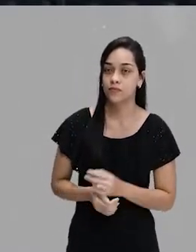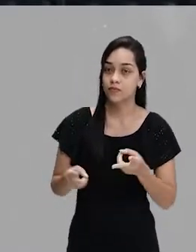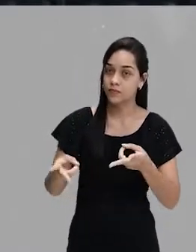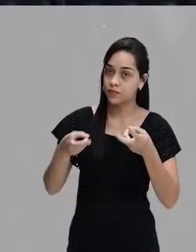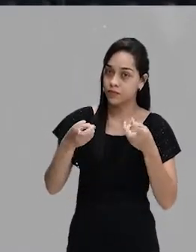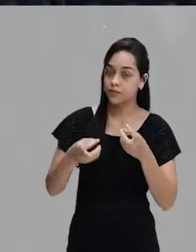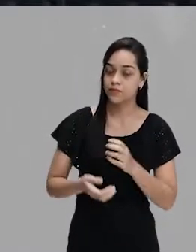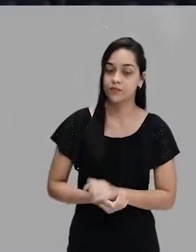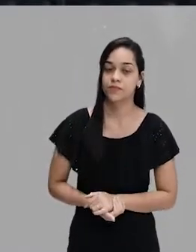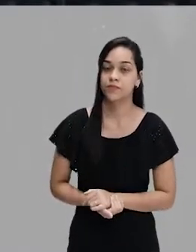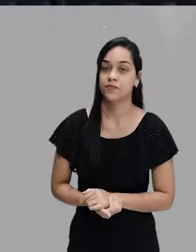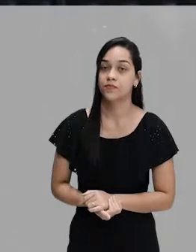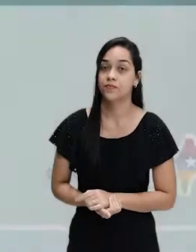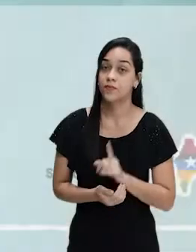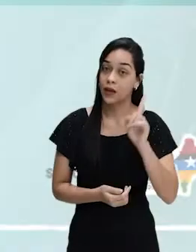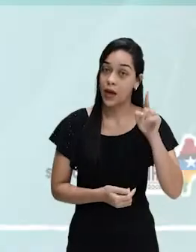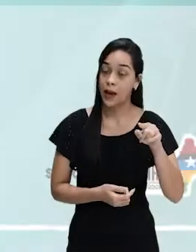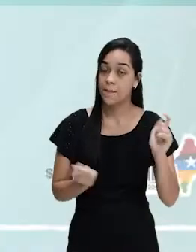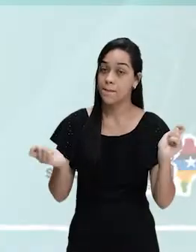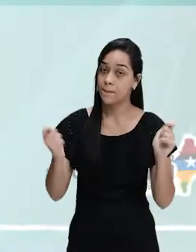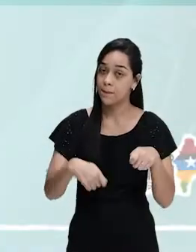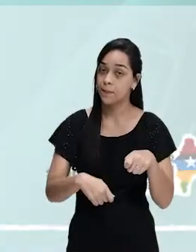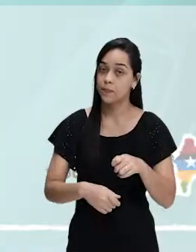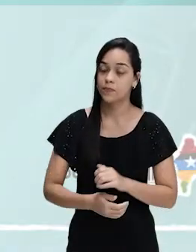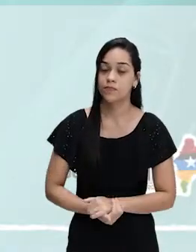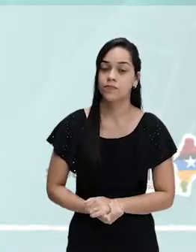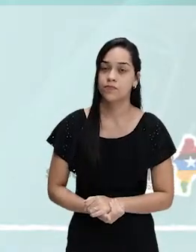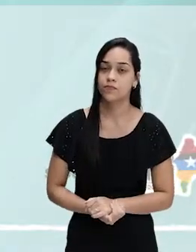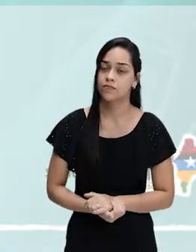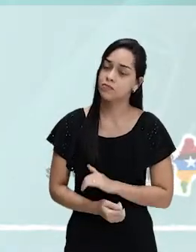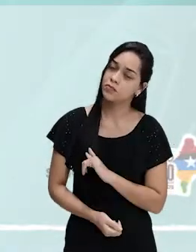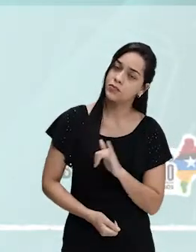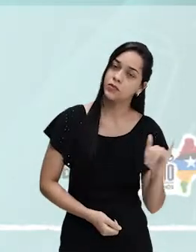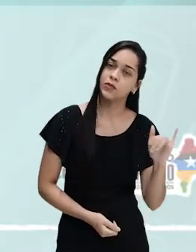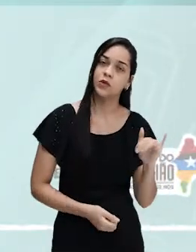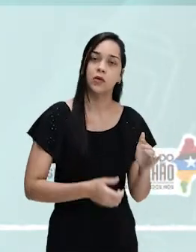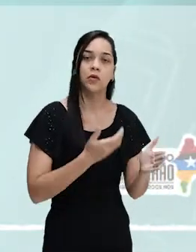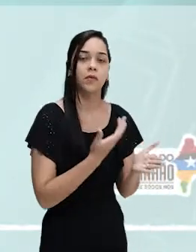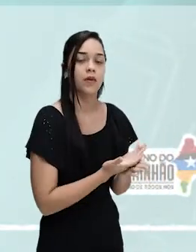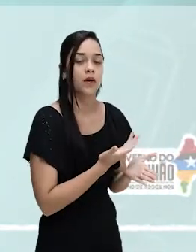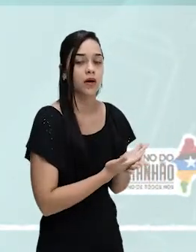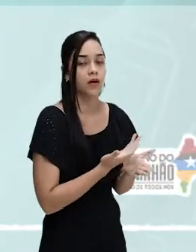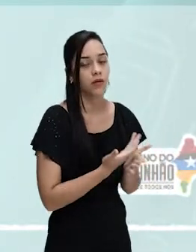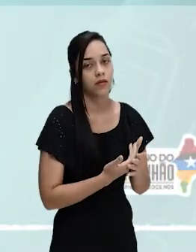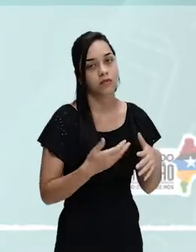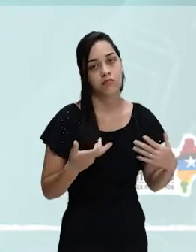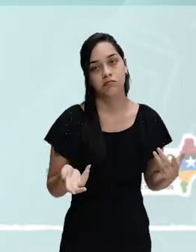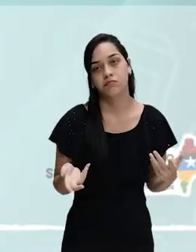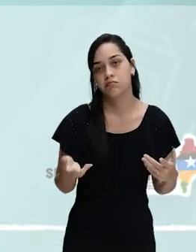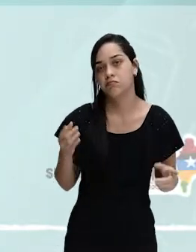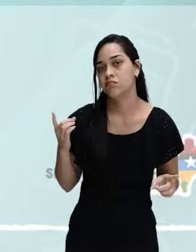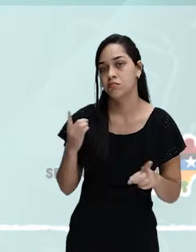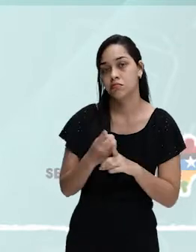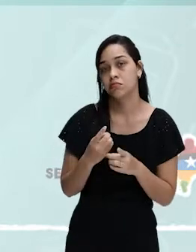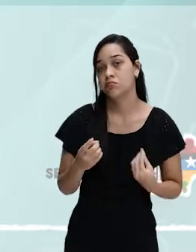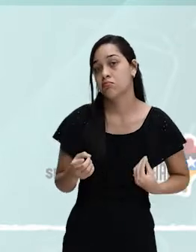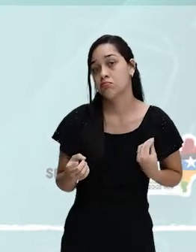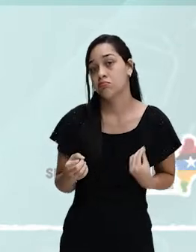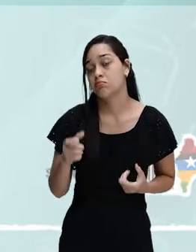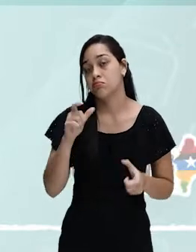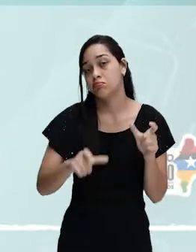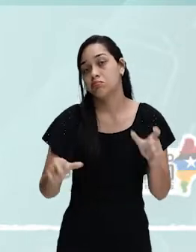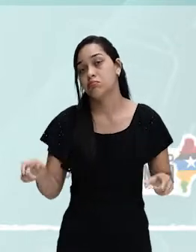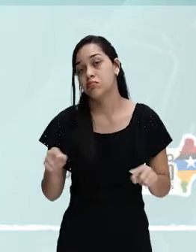Observa aí. É provável. Eu chego para vocês aqui numa aula, ou presencialmente,